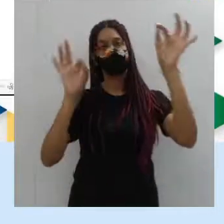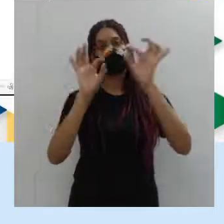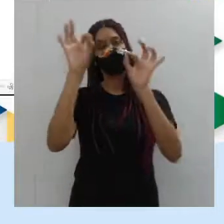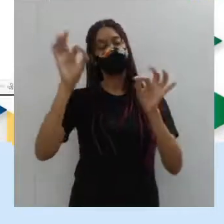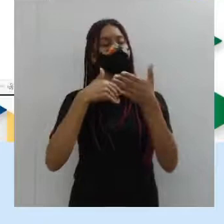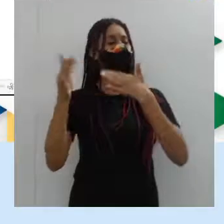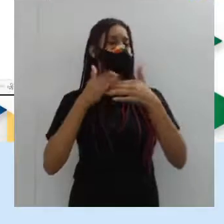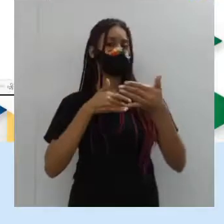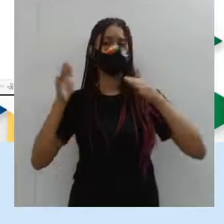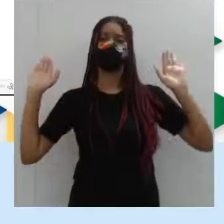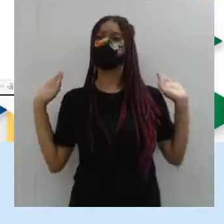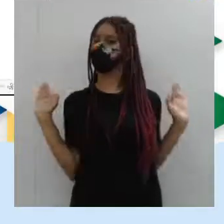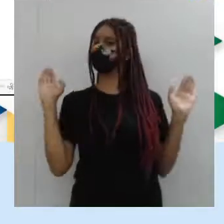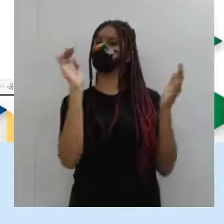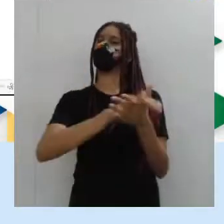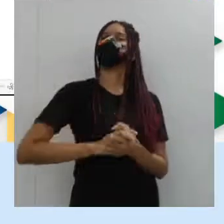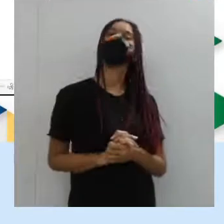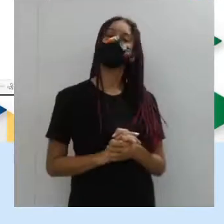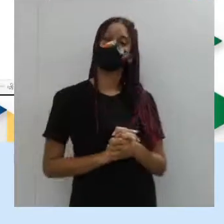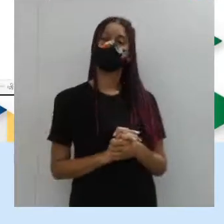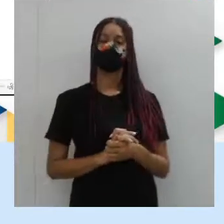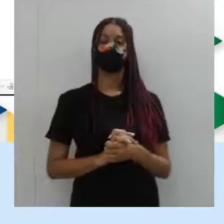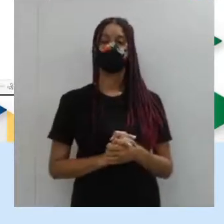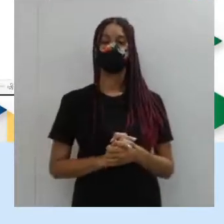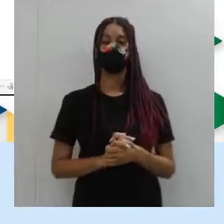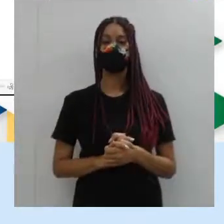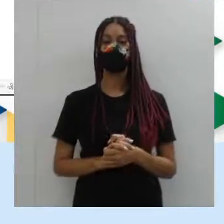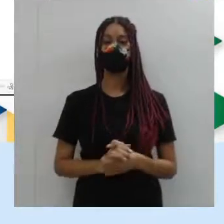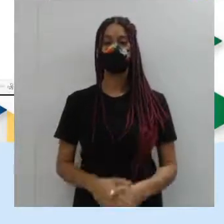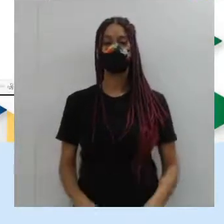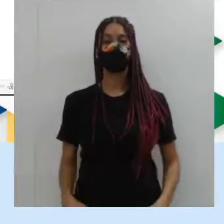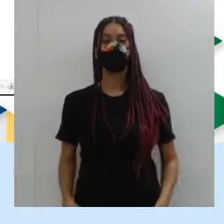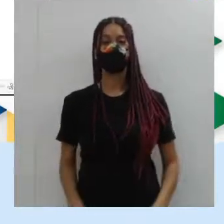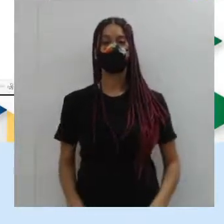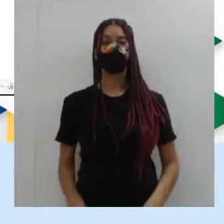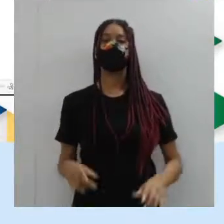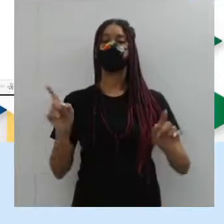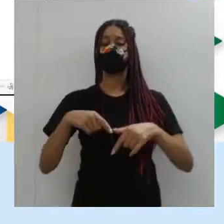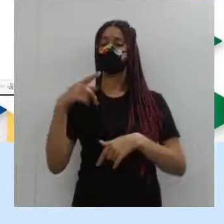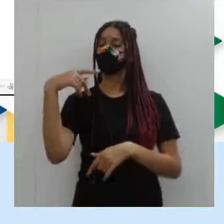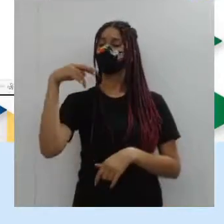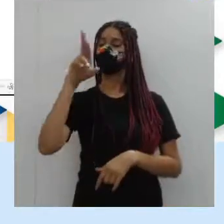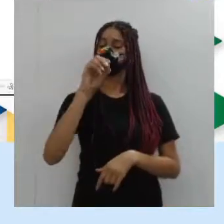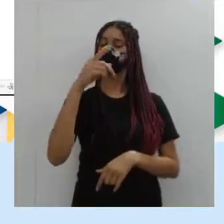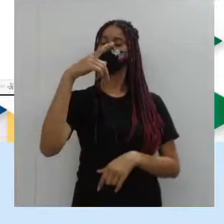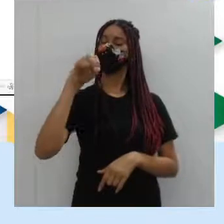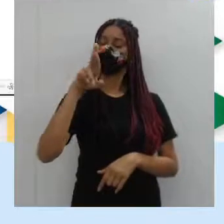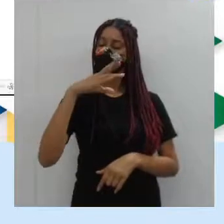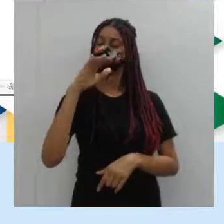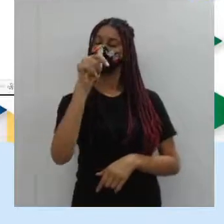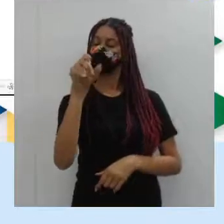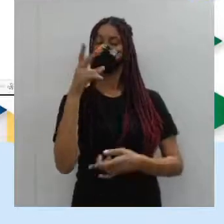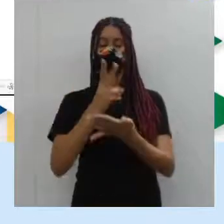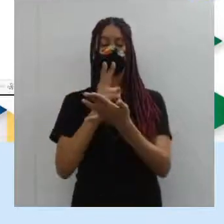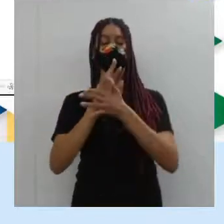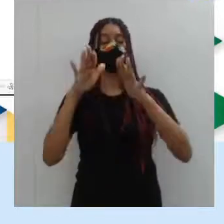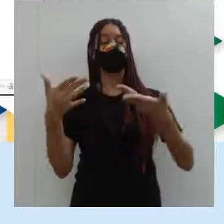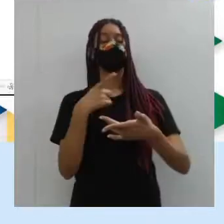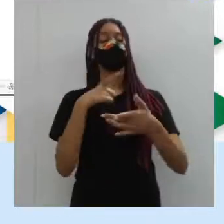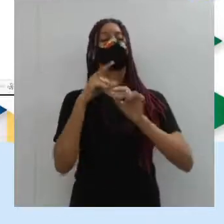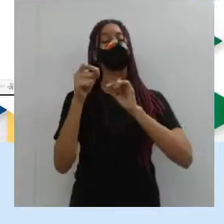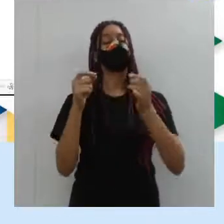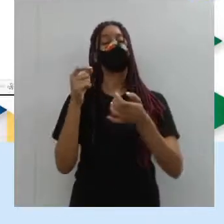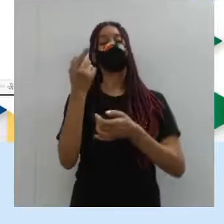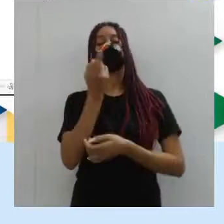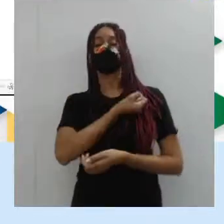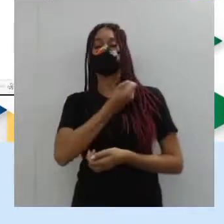tanto faz produto dos extremos pelos meios. Ela é uma proporção contínua quando há uma